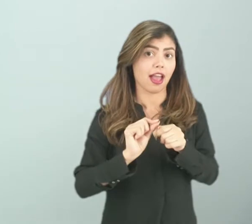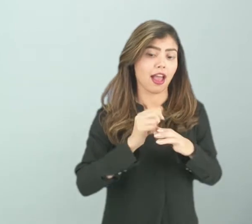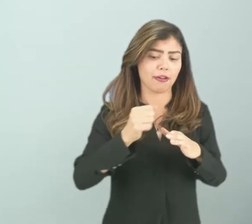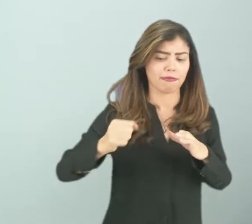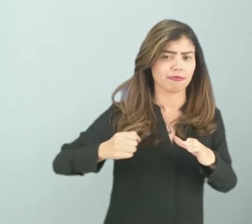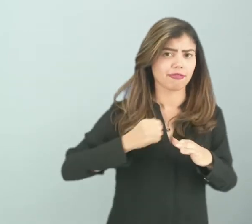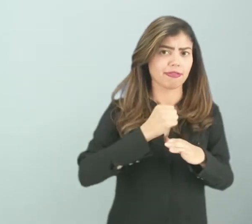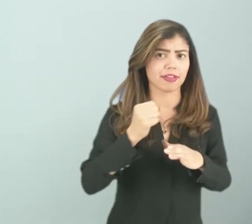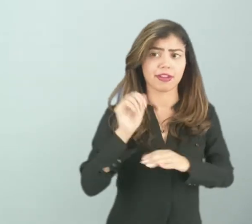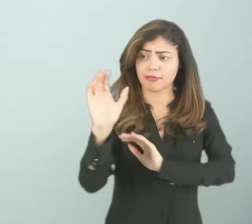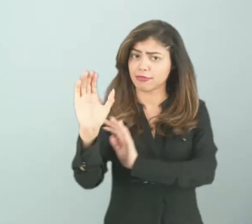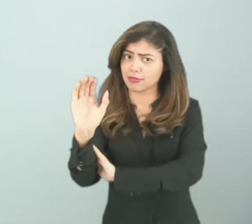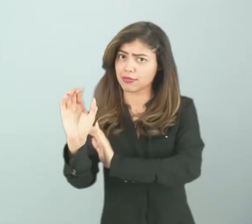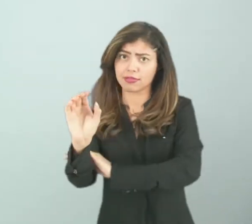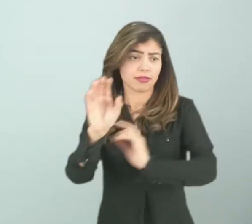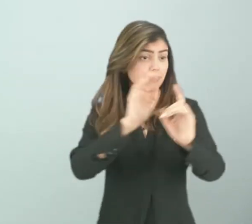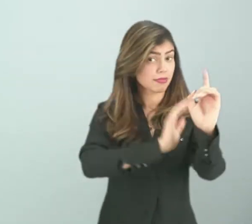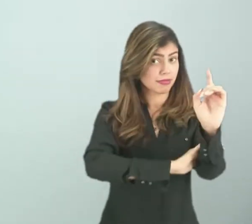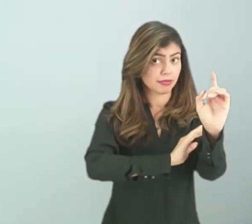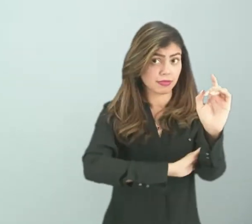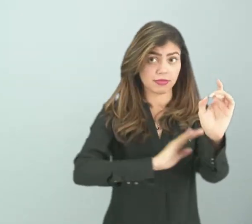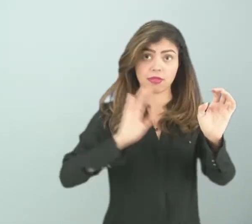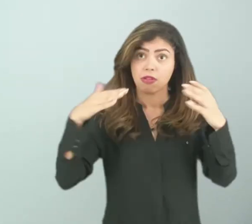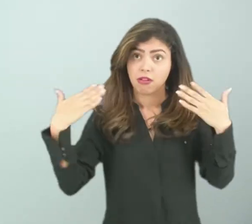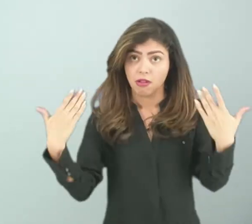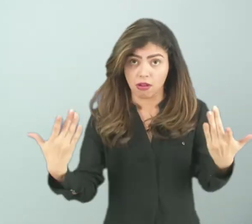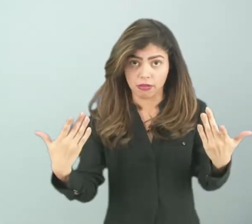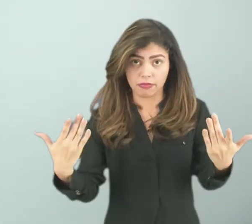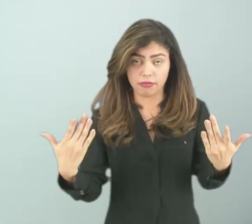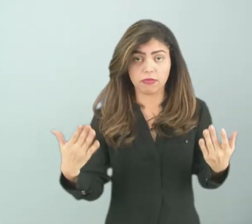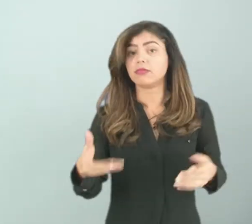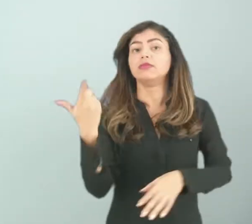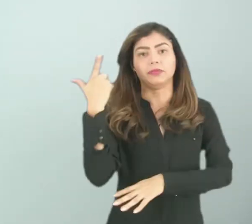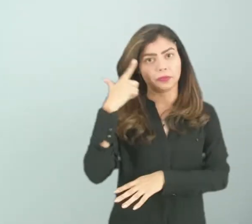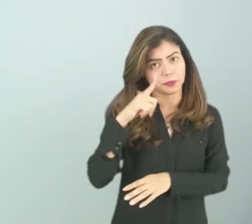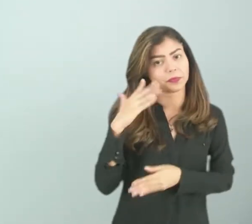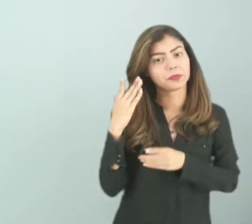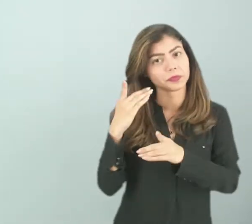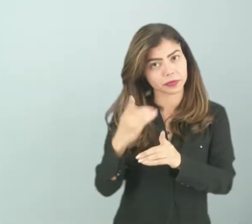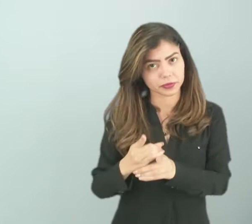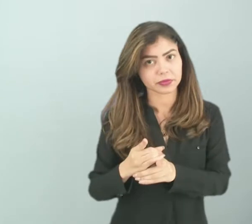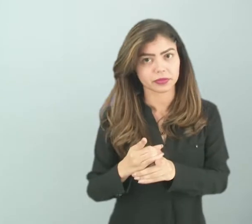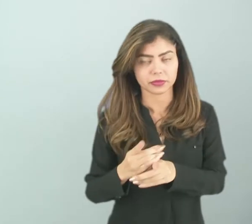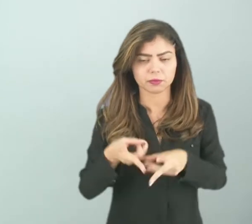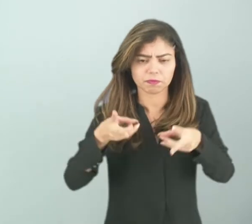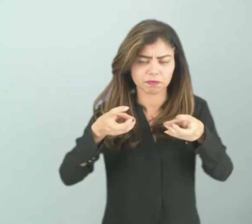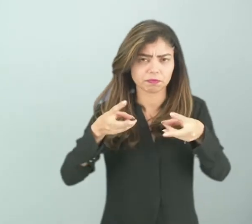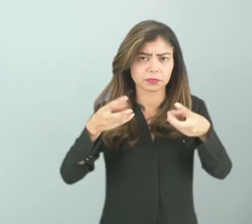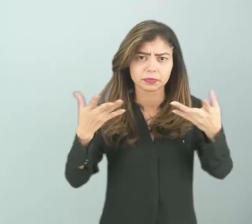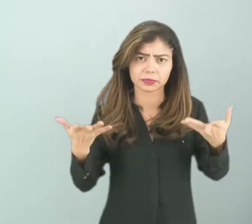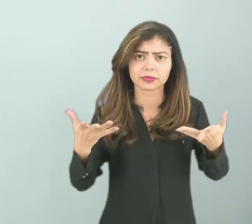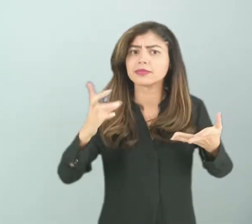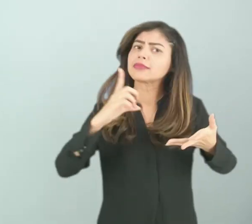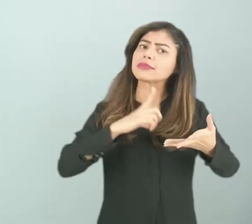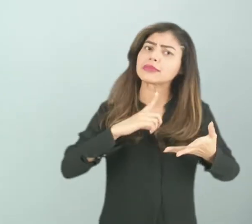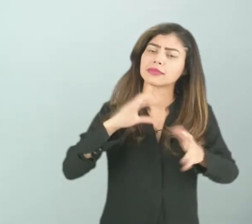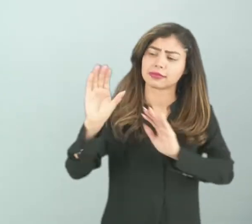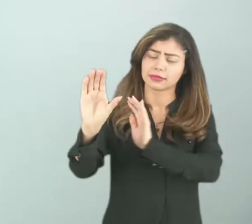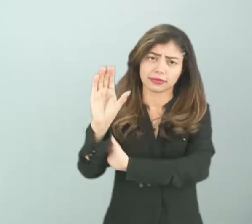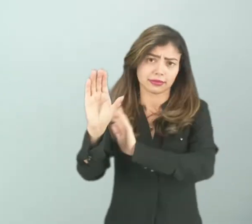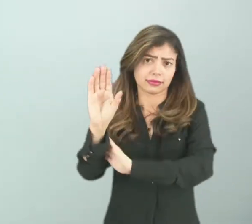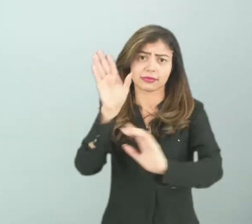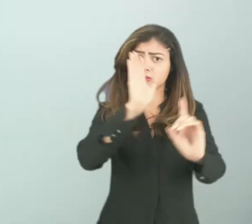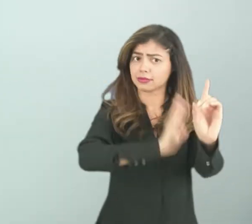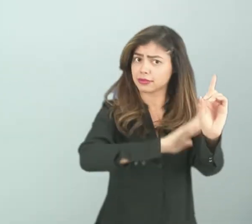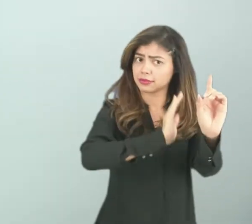se fica à sua direita ou à sua esquerda? Já conseguiu identificar, já percebeu que a direita e a esquerda